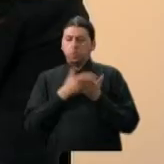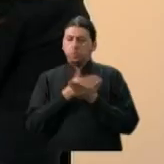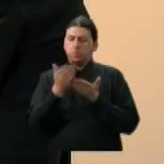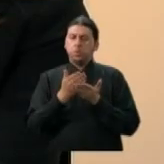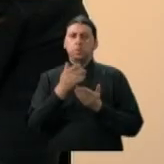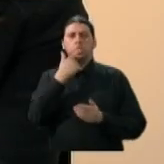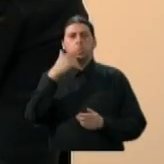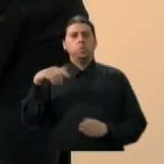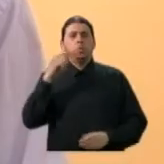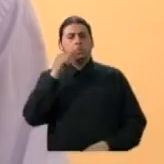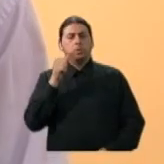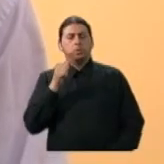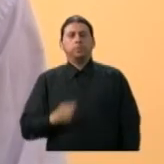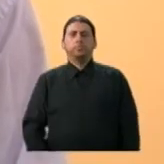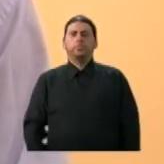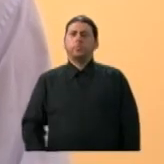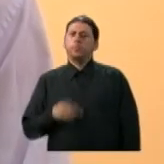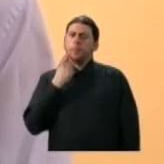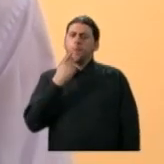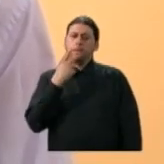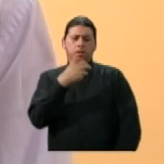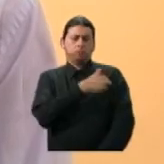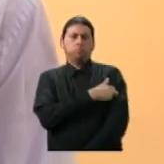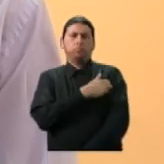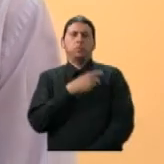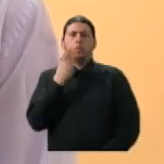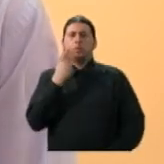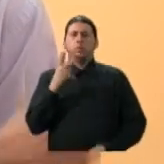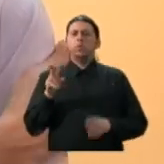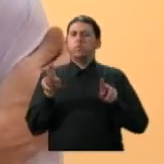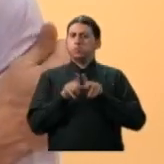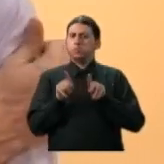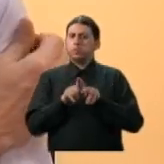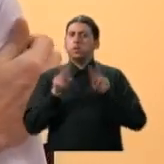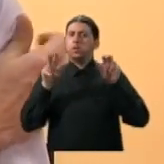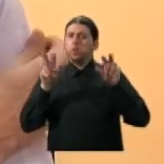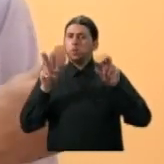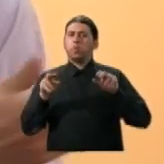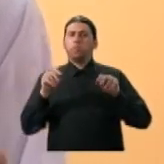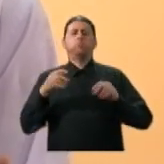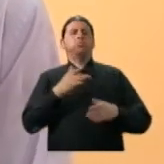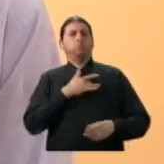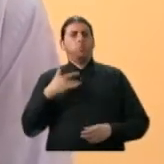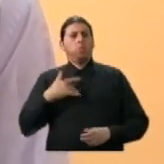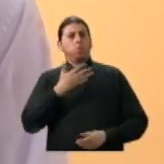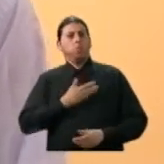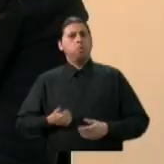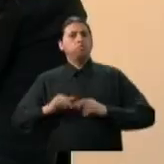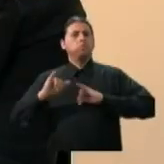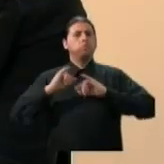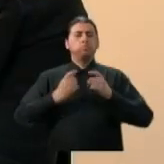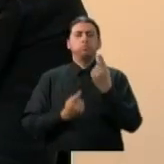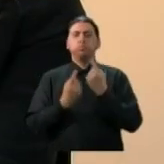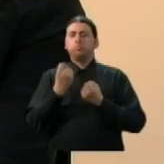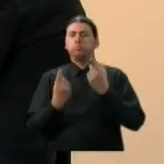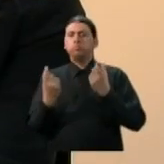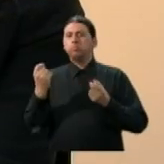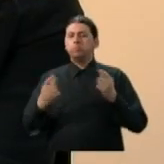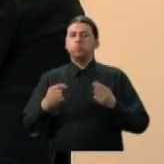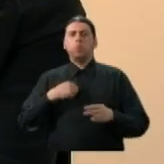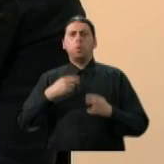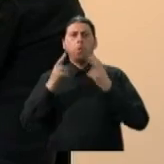meninas. Quando a gente fala em vacinação, a gente está falando em questões de saúde pública, né, Sinara? Como tu colocaste, o poder público ele sempre